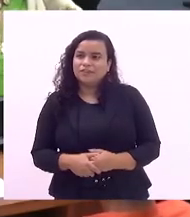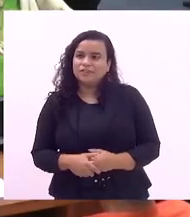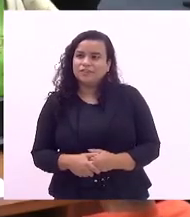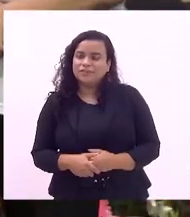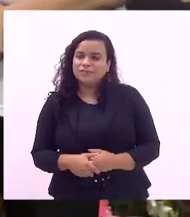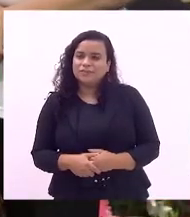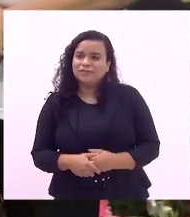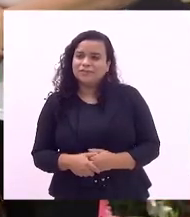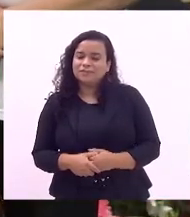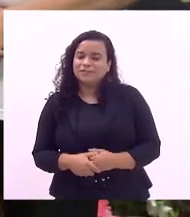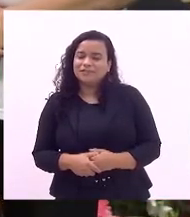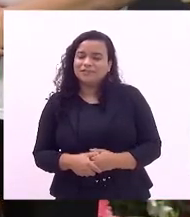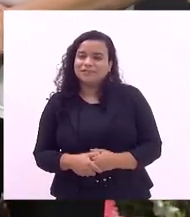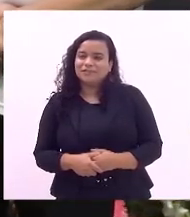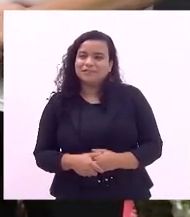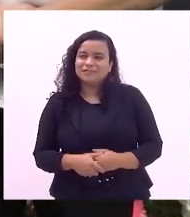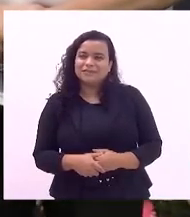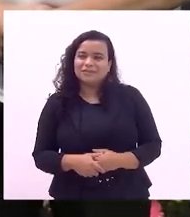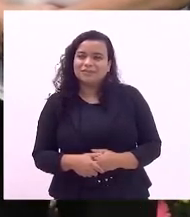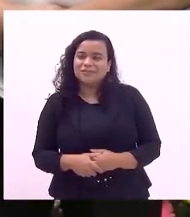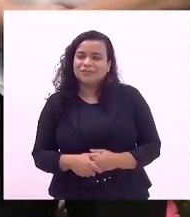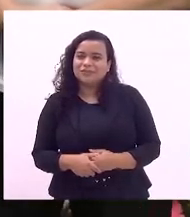E aí